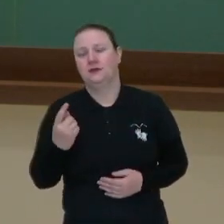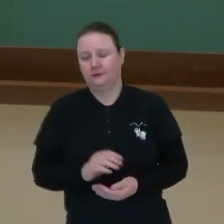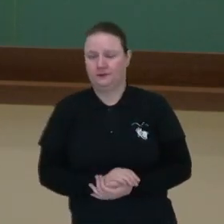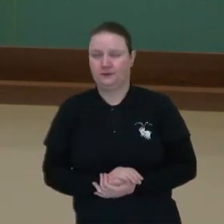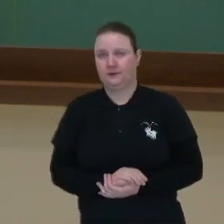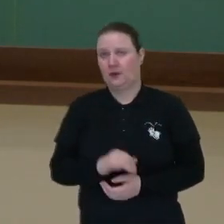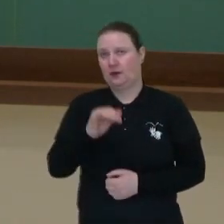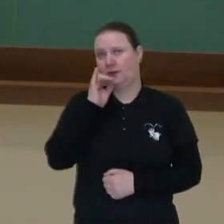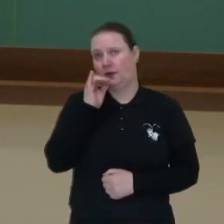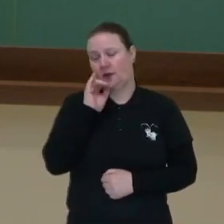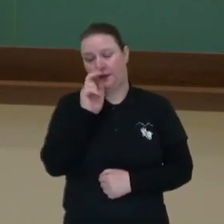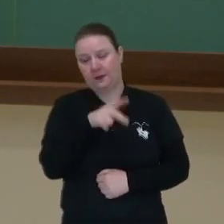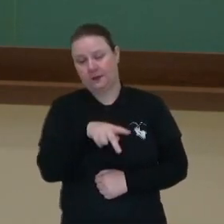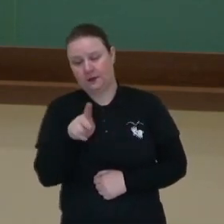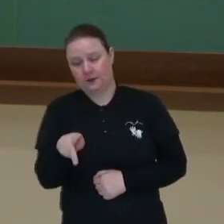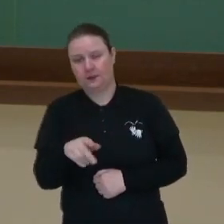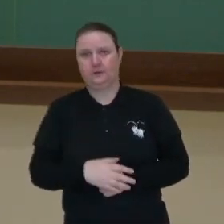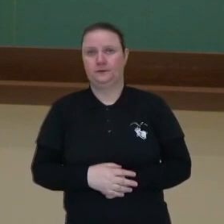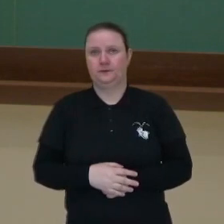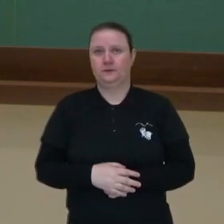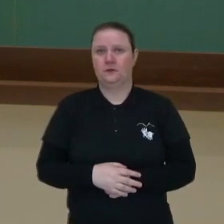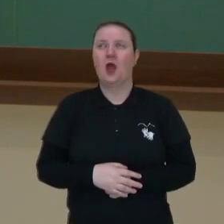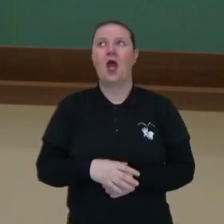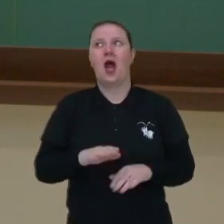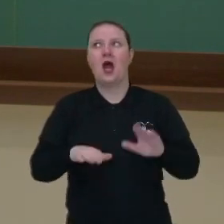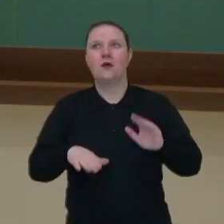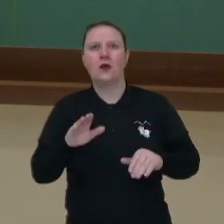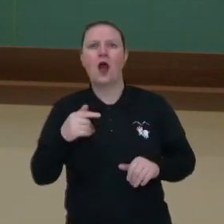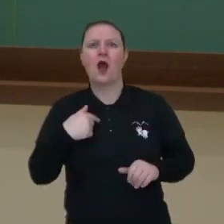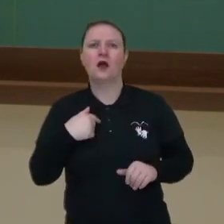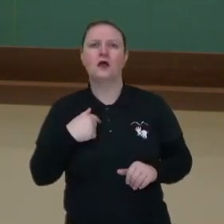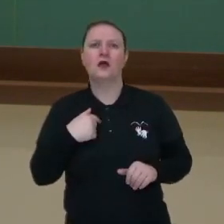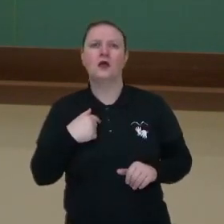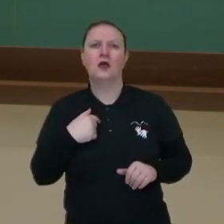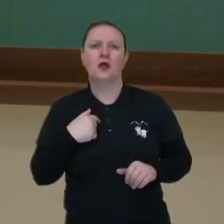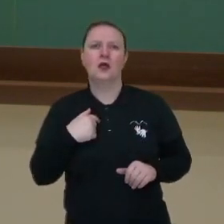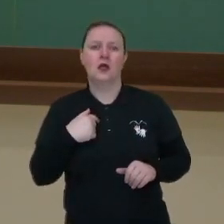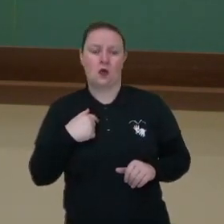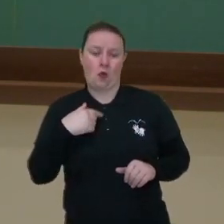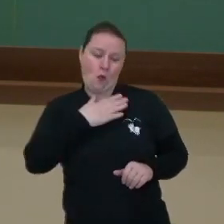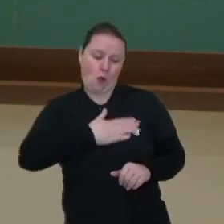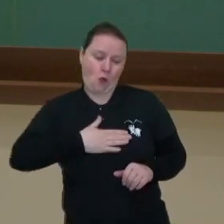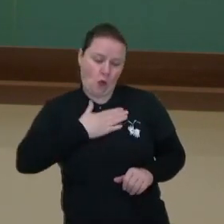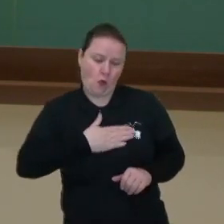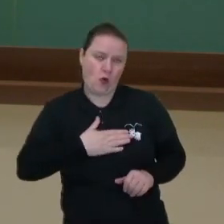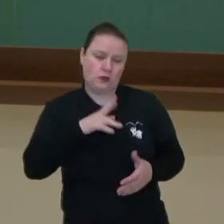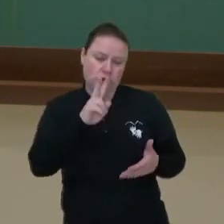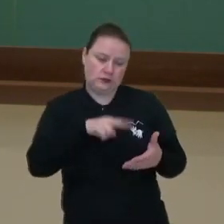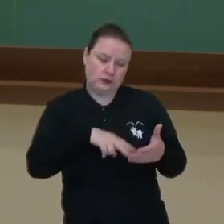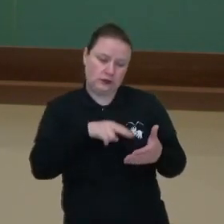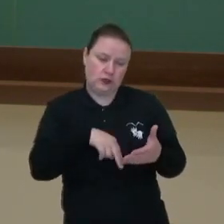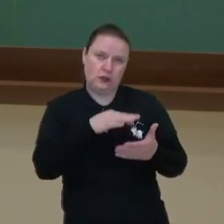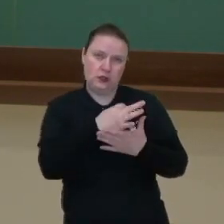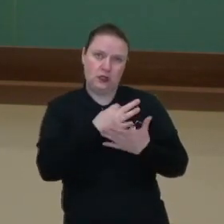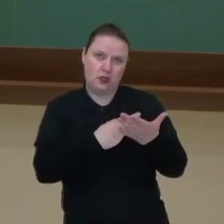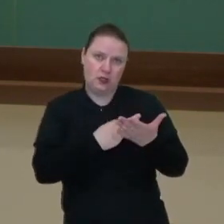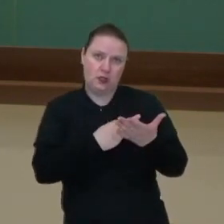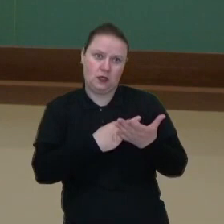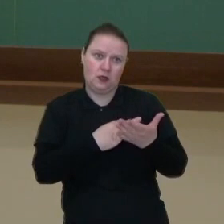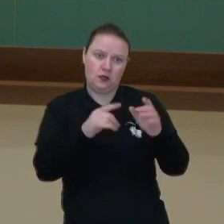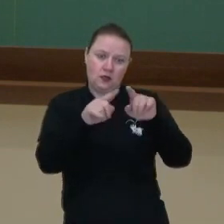os professores, né? Eu mesmo, muitas vezes, gosto de fazer essa leitura dentro de sala de aula porque eu vejo